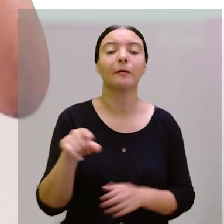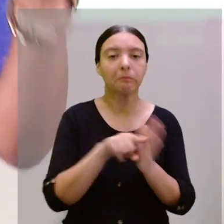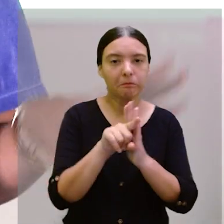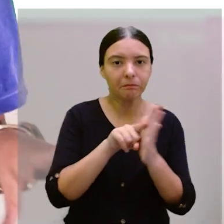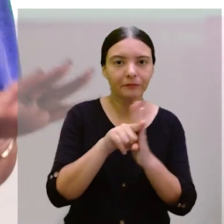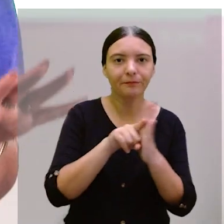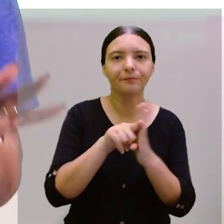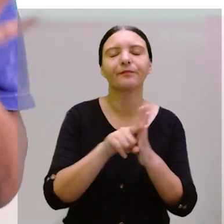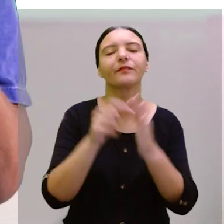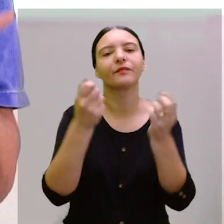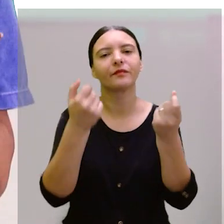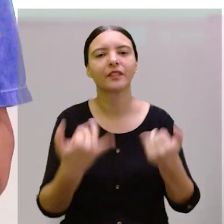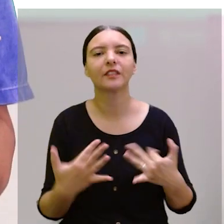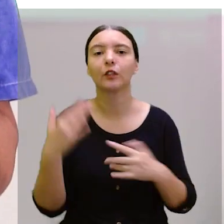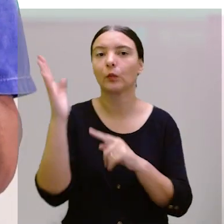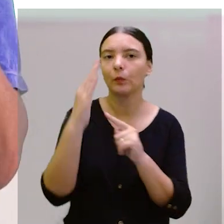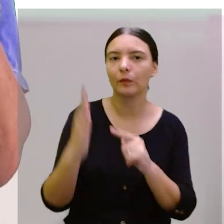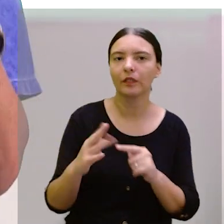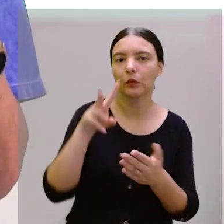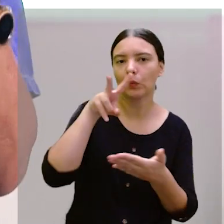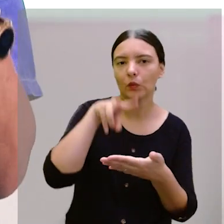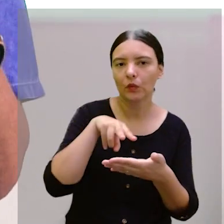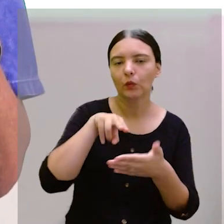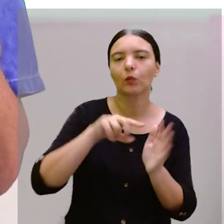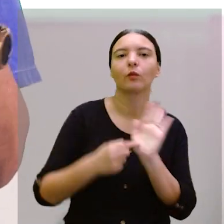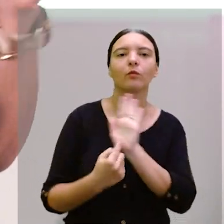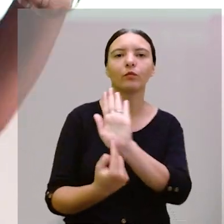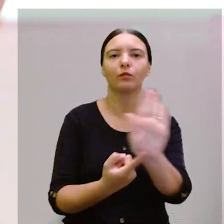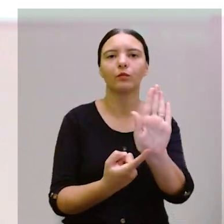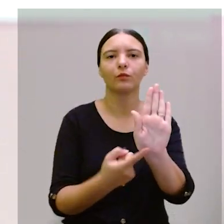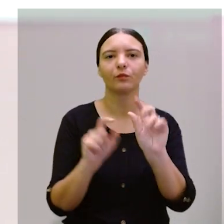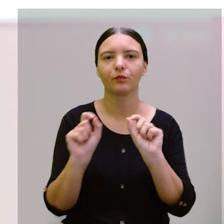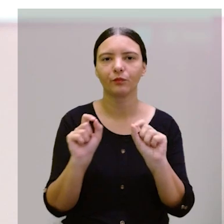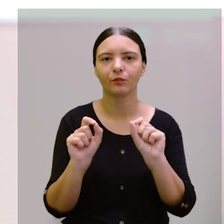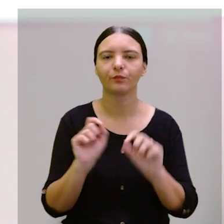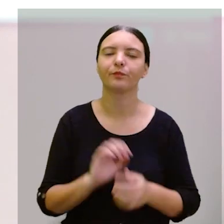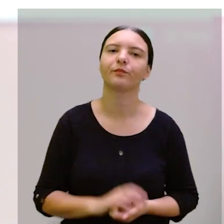sobre o panorama da leitura no Brasil mostrou que